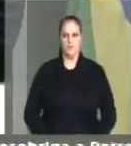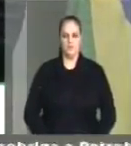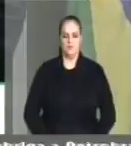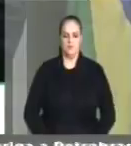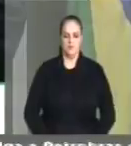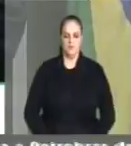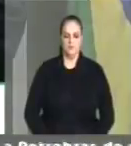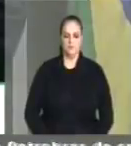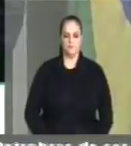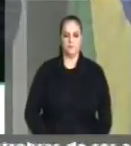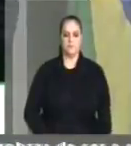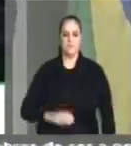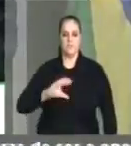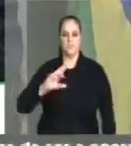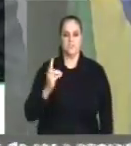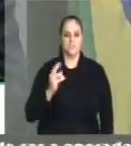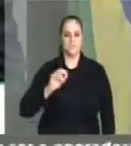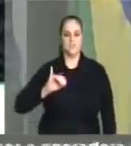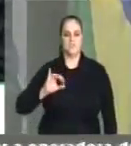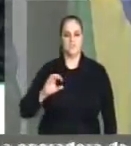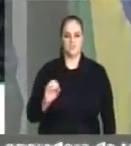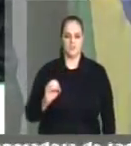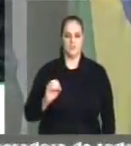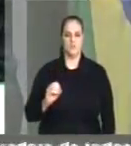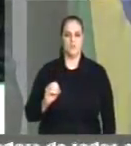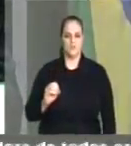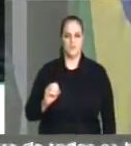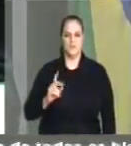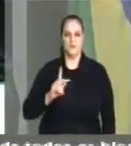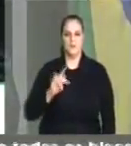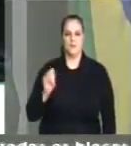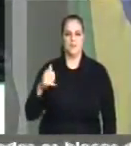e o grande Chico, mestre do Piantela,